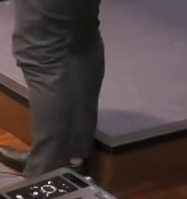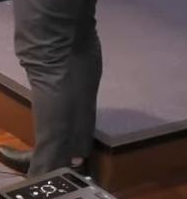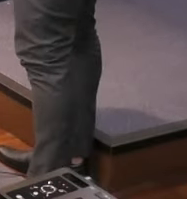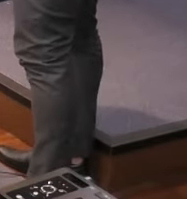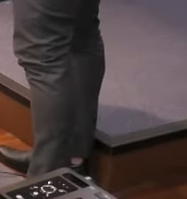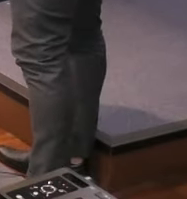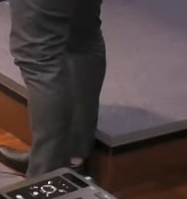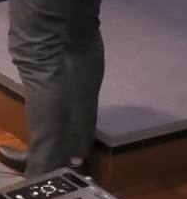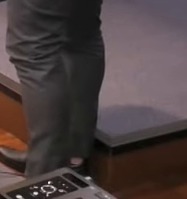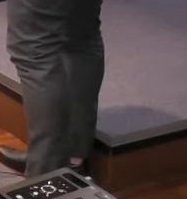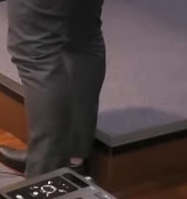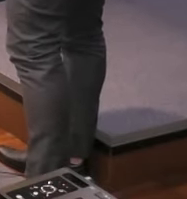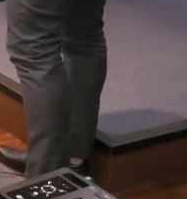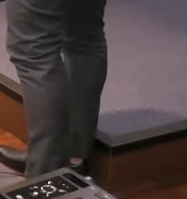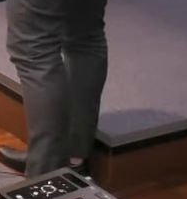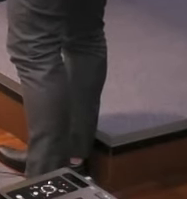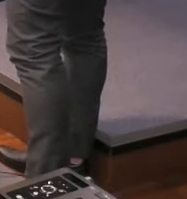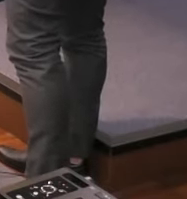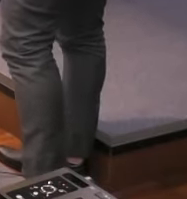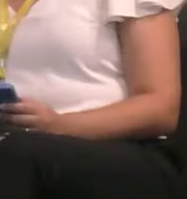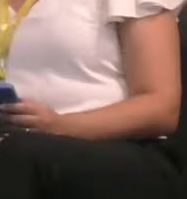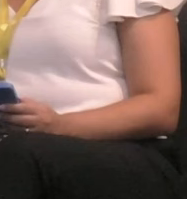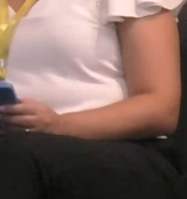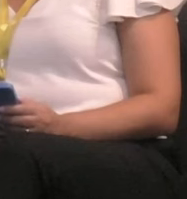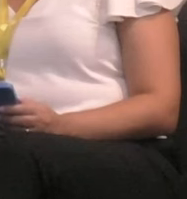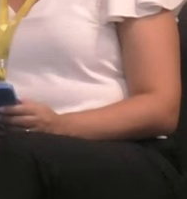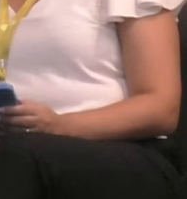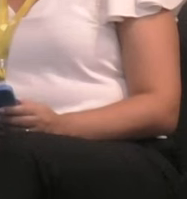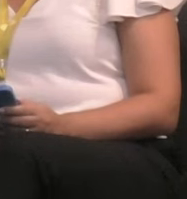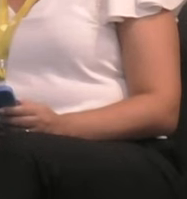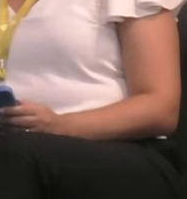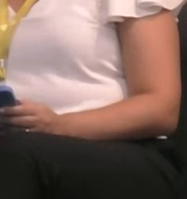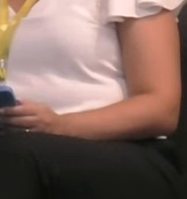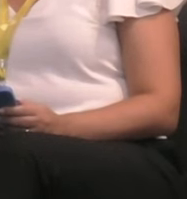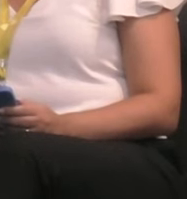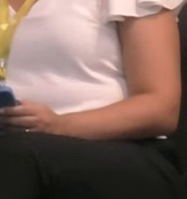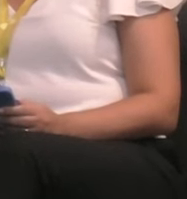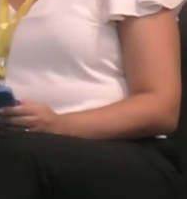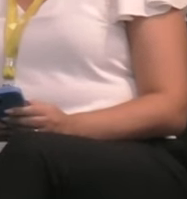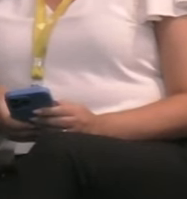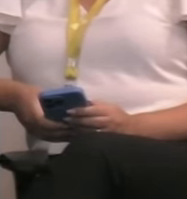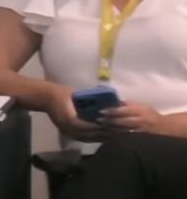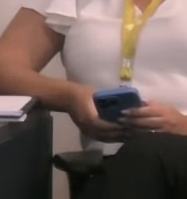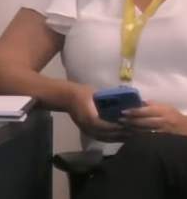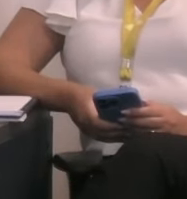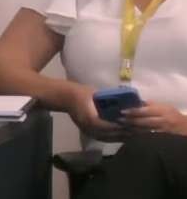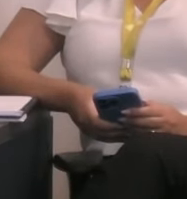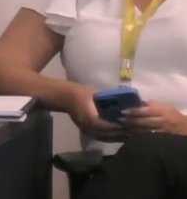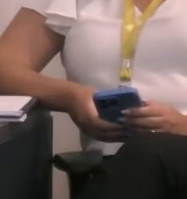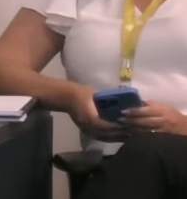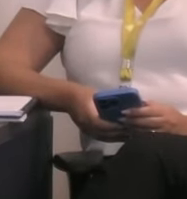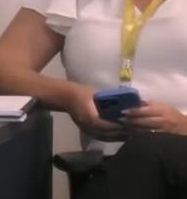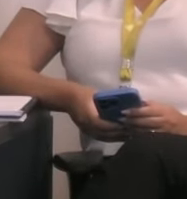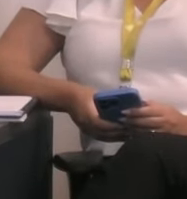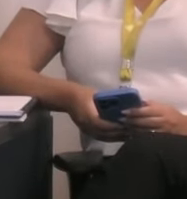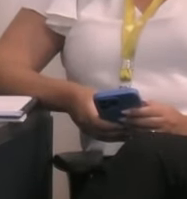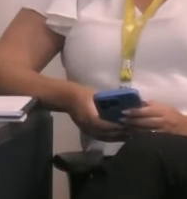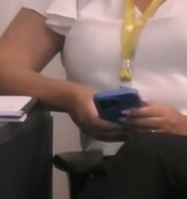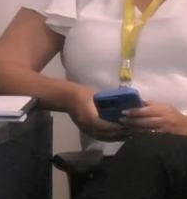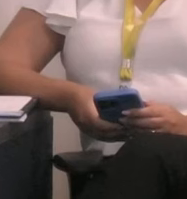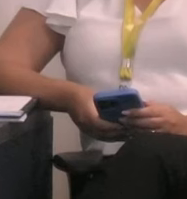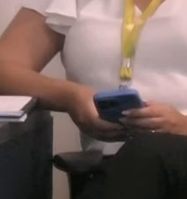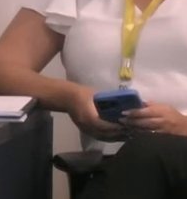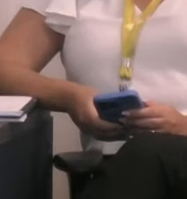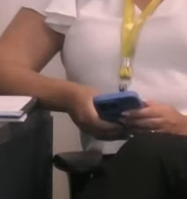Boa tarde a todos. Meu nome é Júnior Cruz, eu sou advogado, especialista em direito administrativo. Trabalho com o deputado